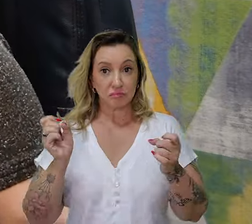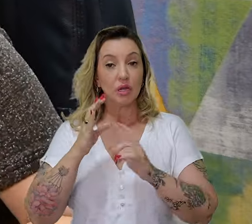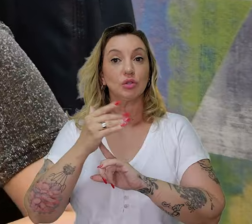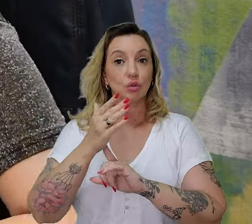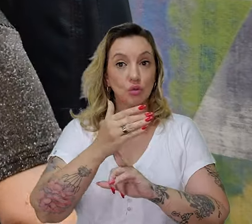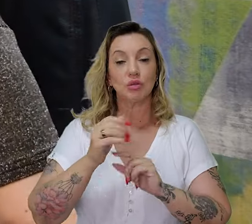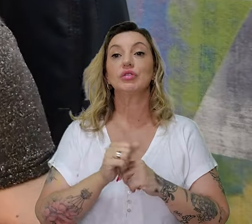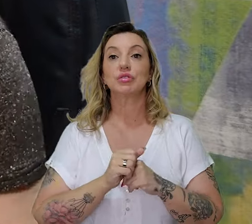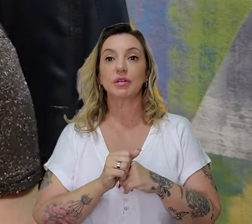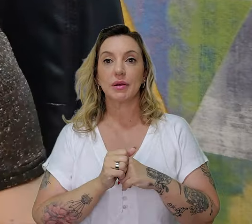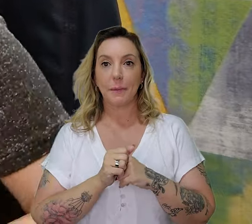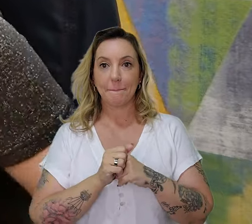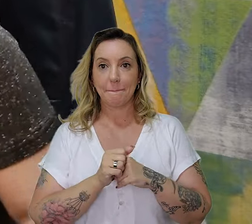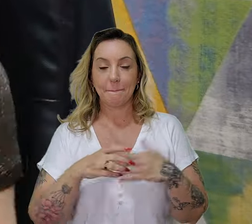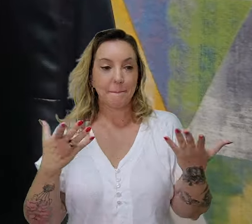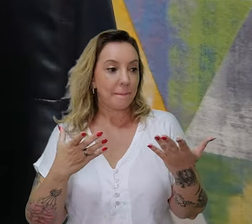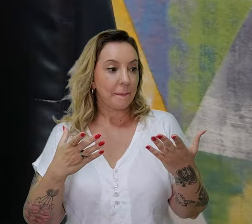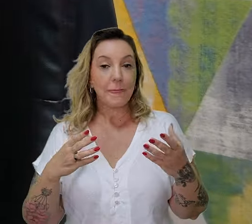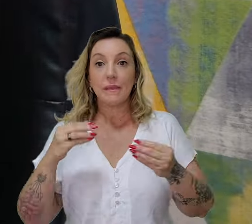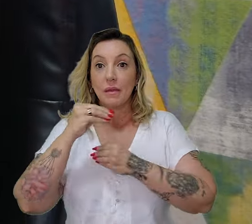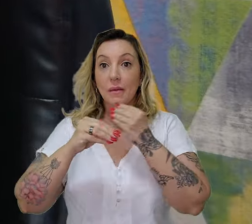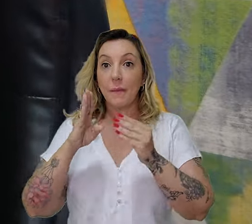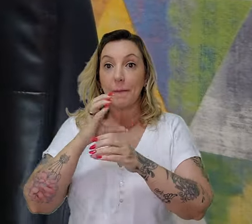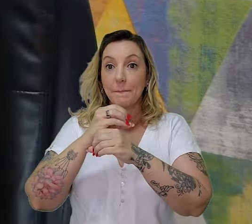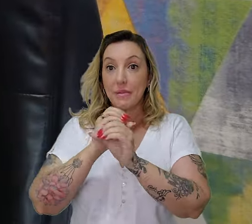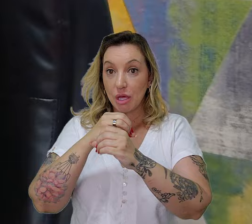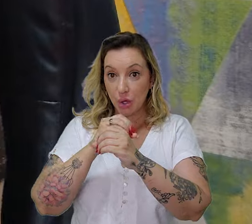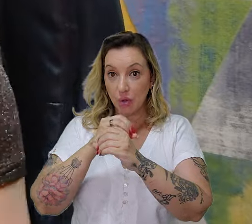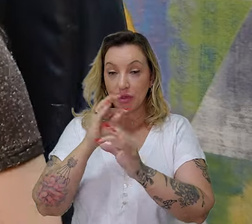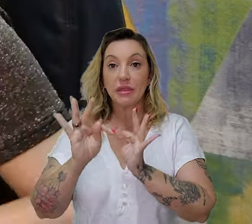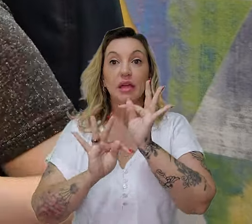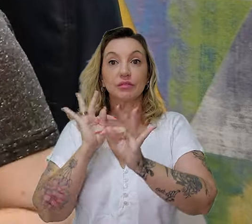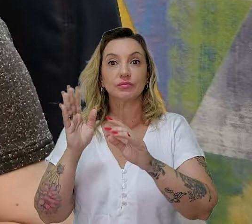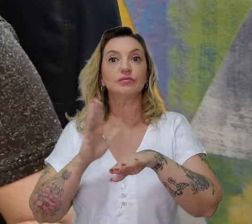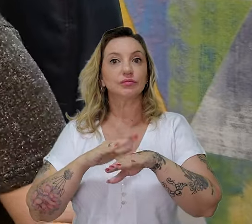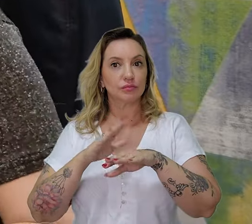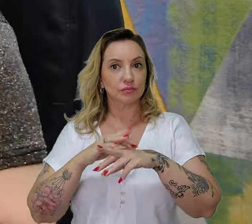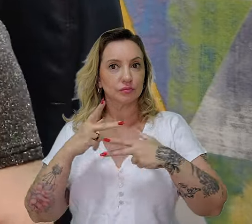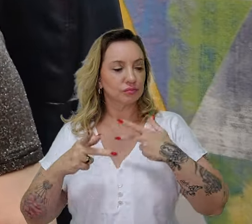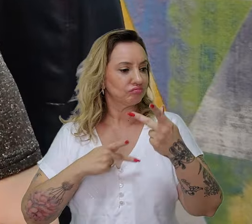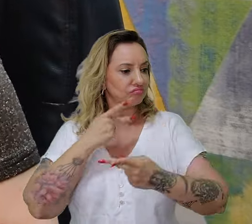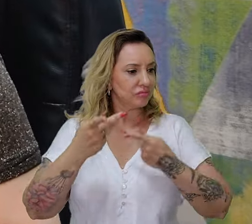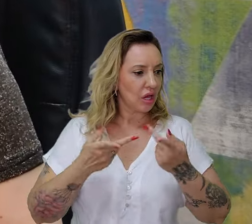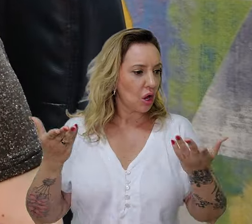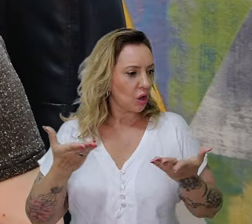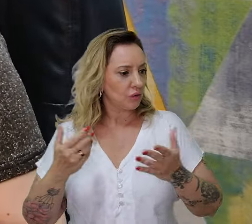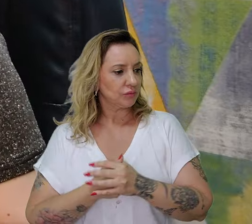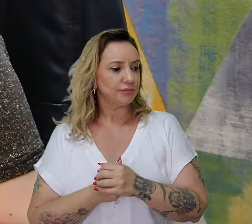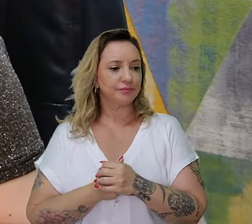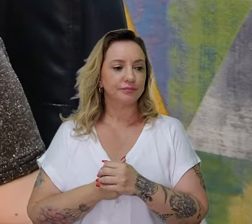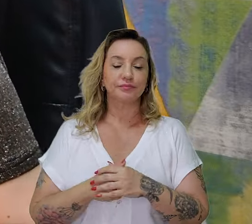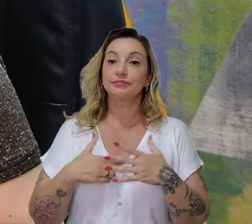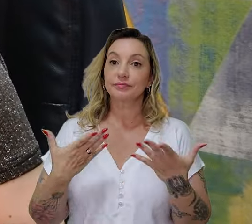vem junto a biotecnologia também né que tem sido muito falado hoje em dia e e às